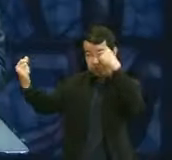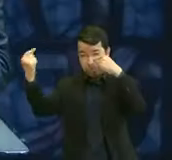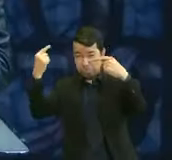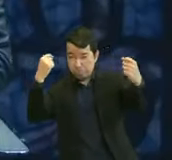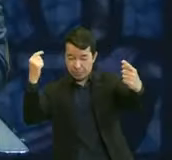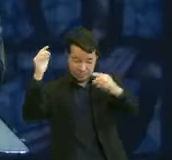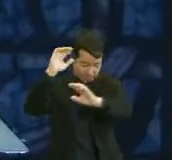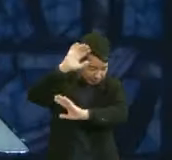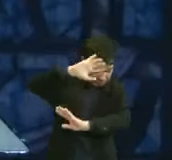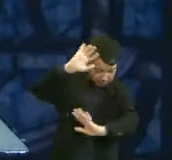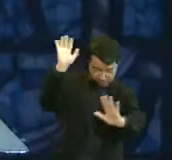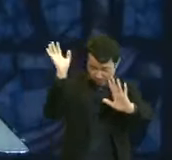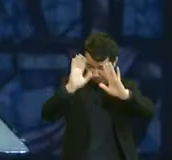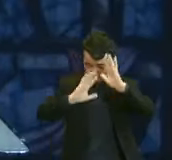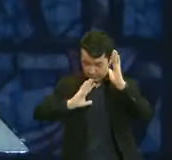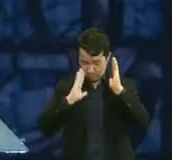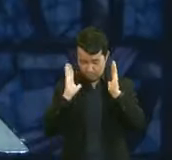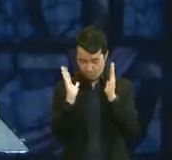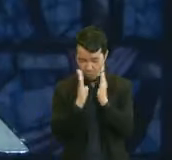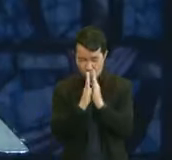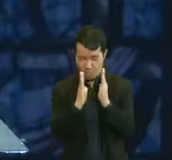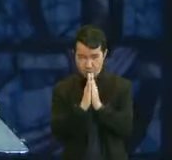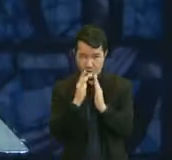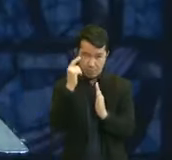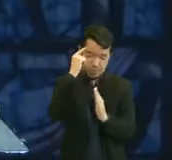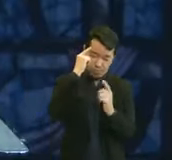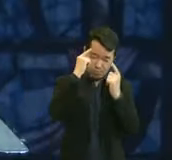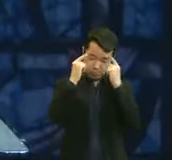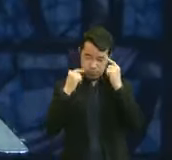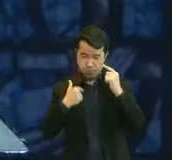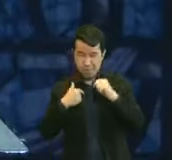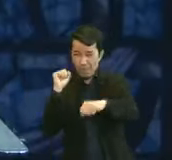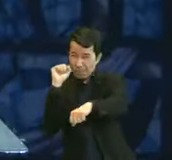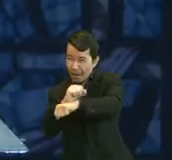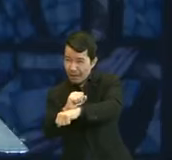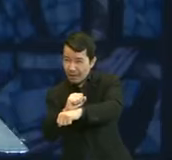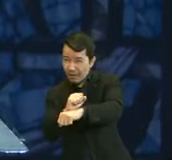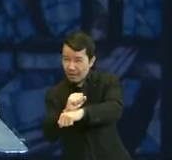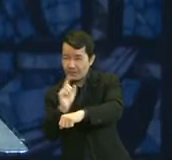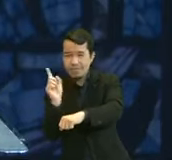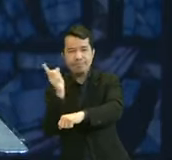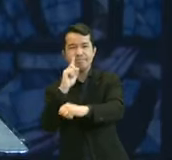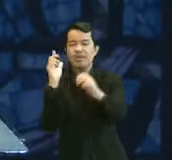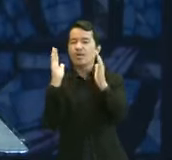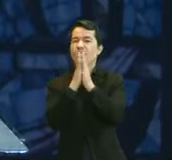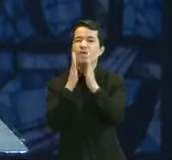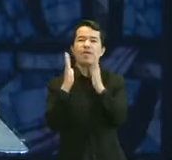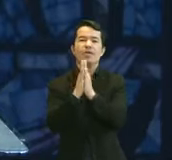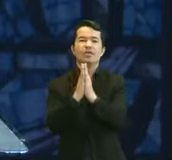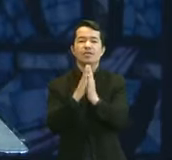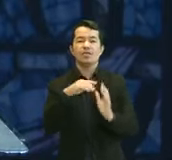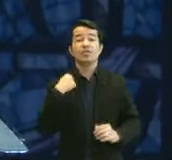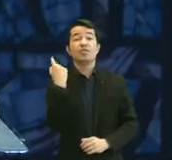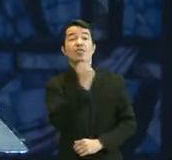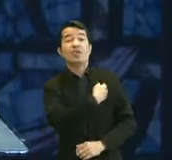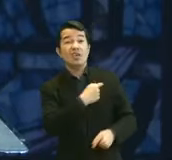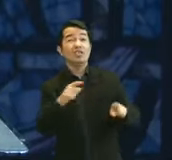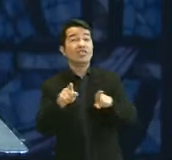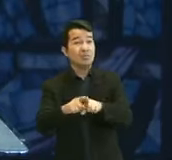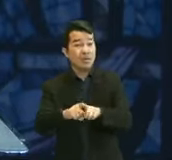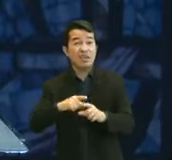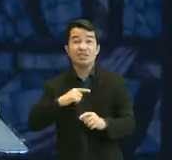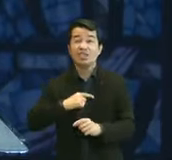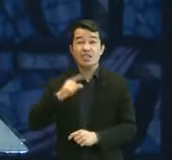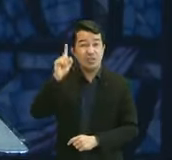rosto iluminado pela glória de Deus. Nós temos sido atacados todos os dias. A nossa fé tem